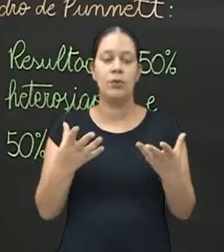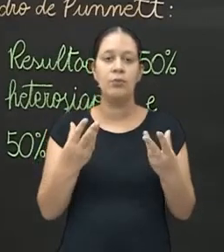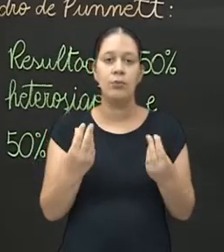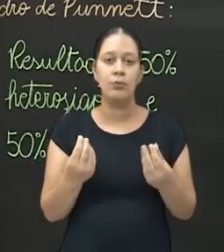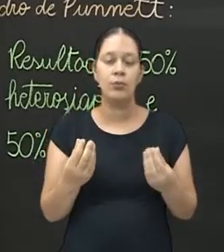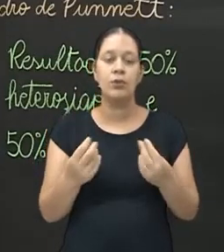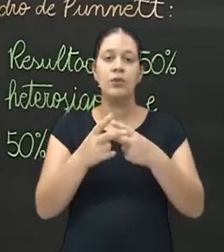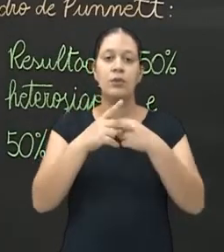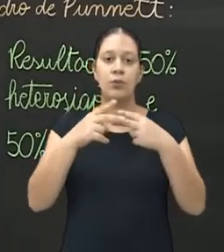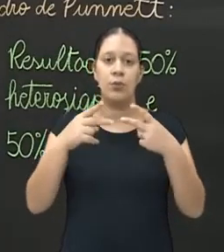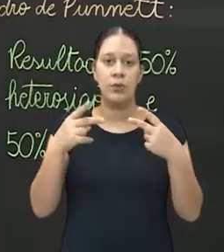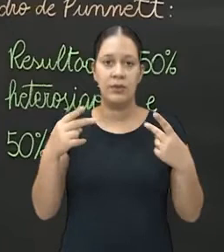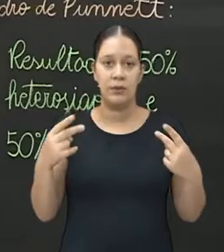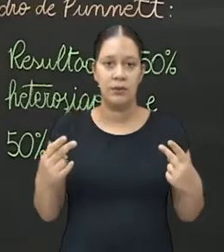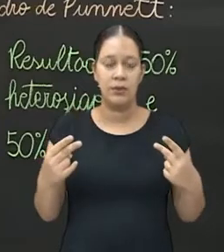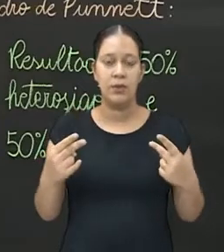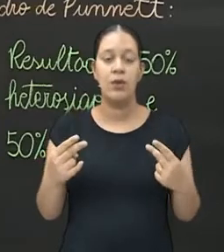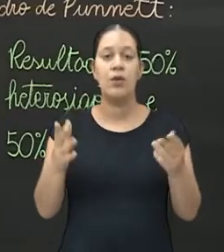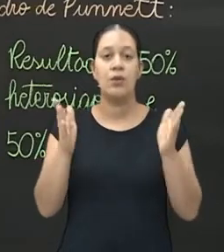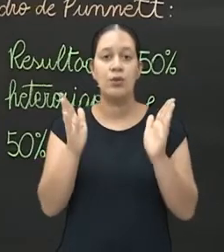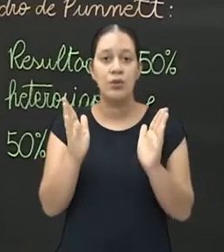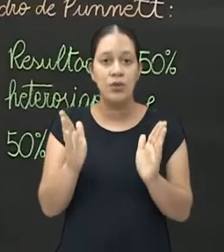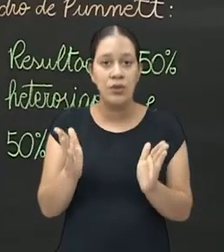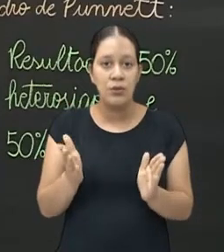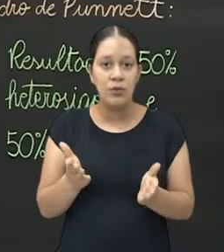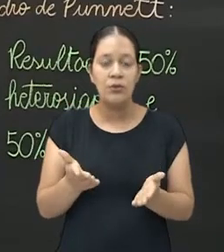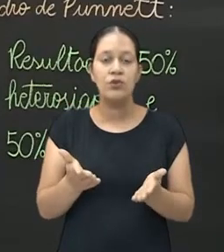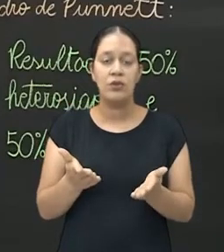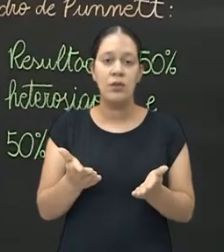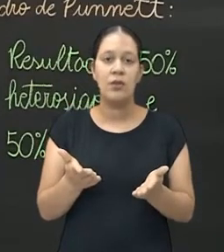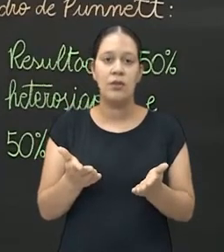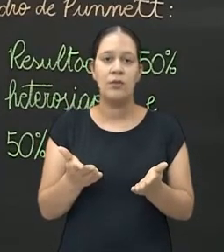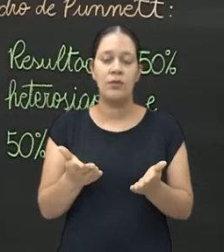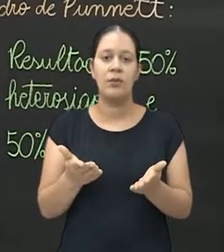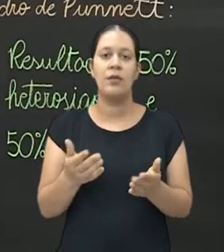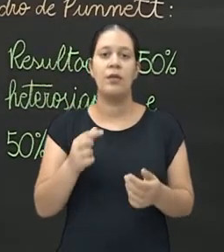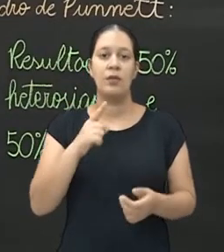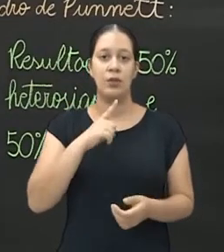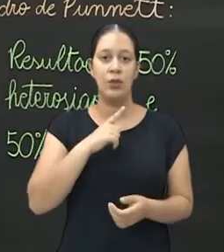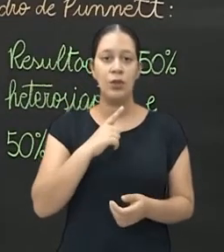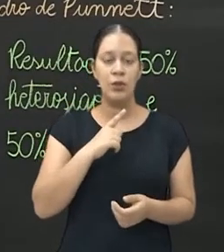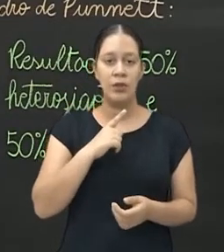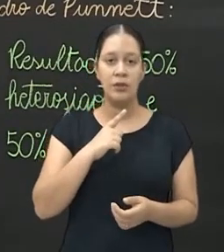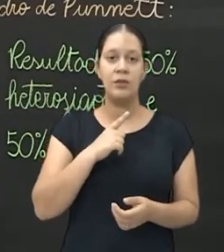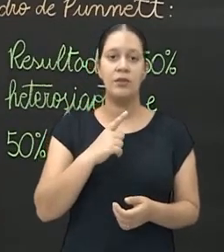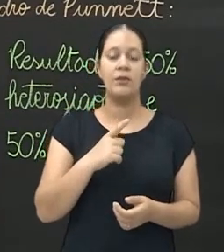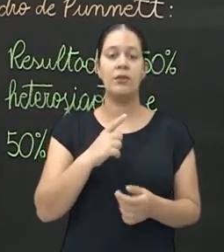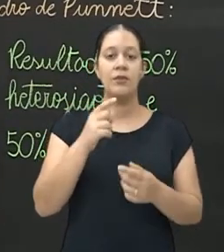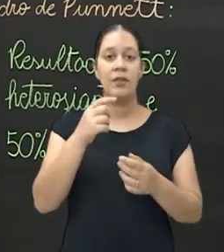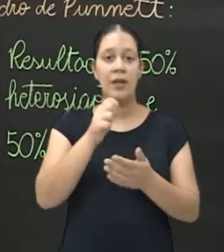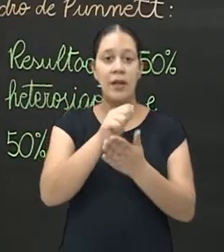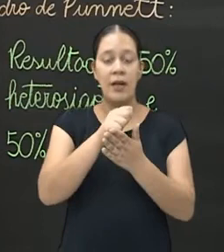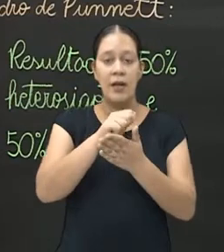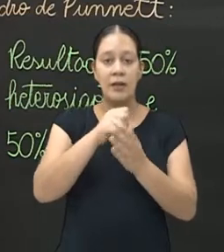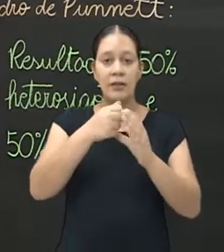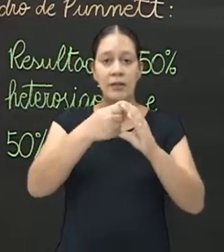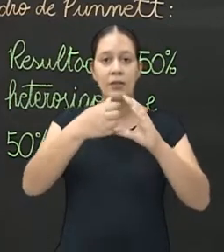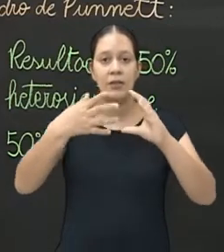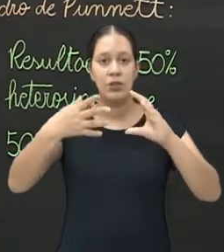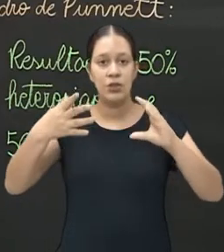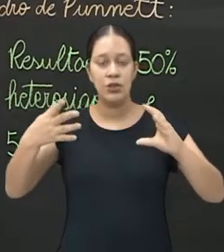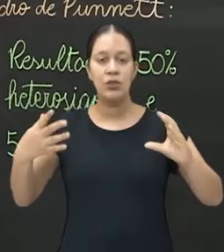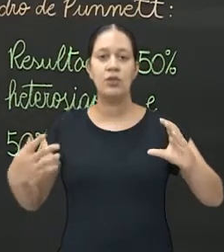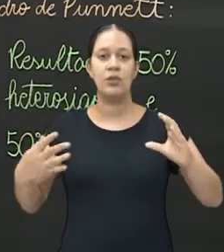muitas coisas. Já aqui eu tenho um outro par de gene. O gene B, ele expressa características diferentes do A.